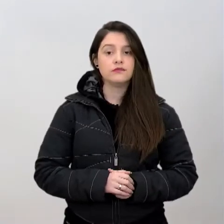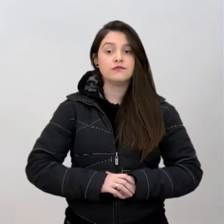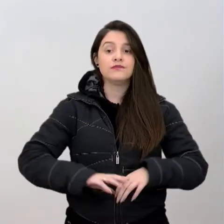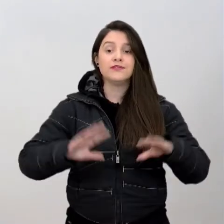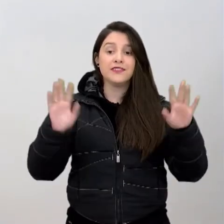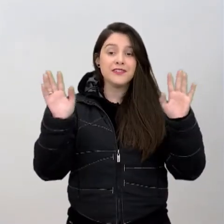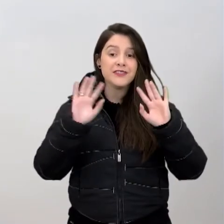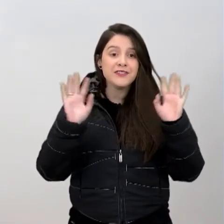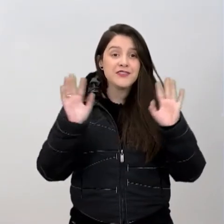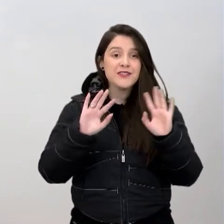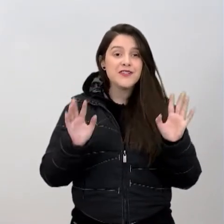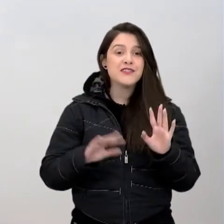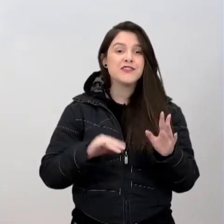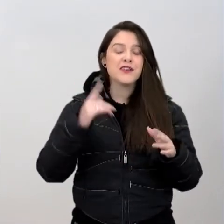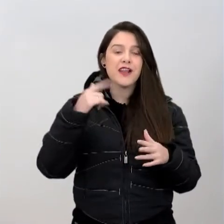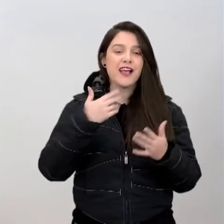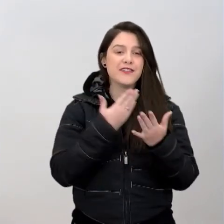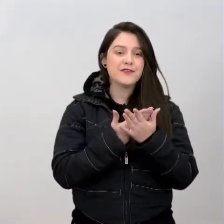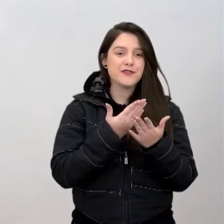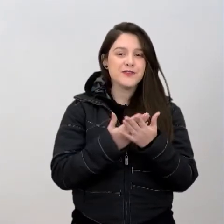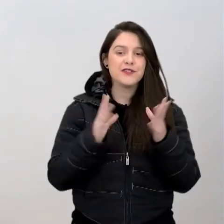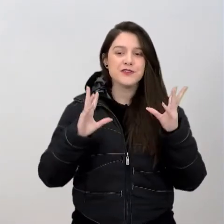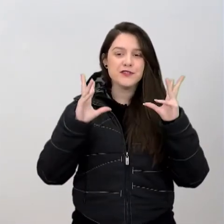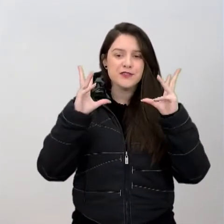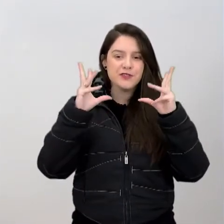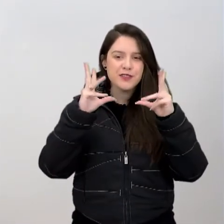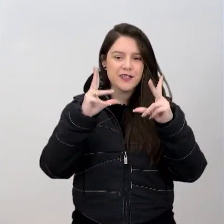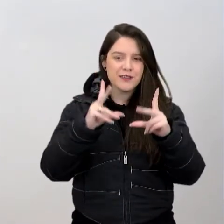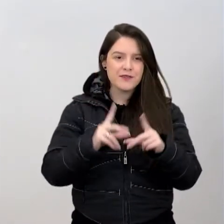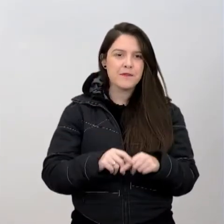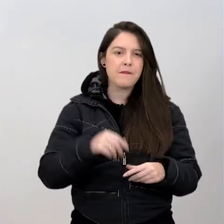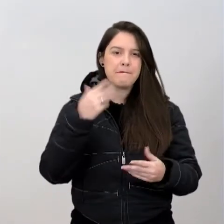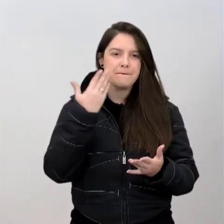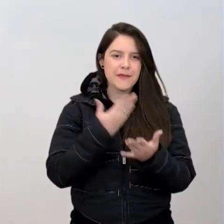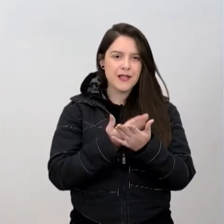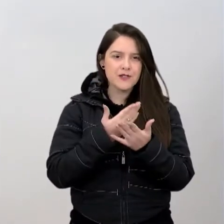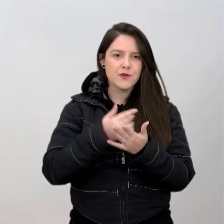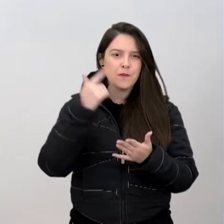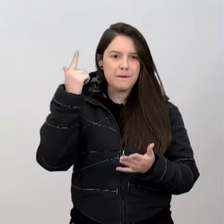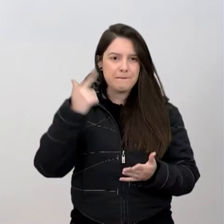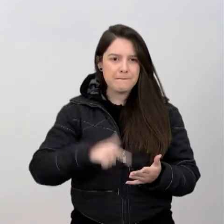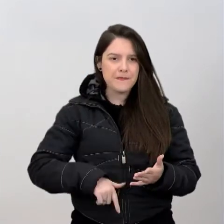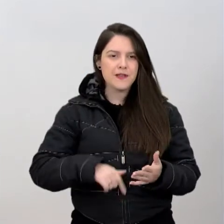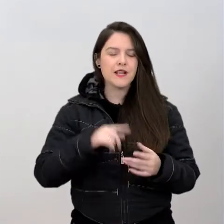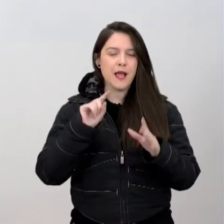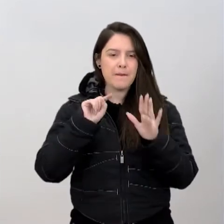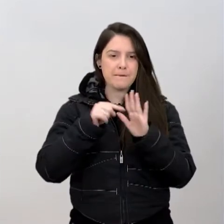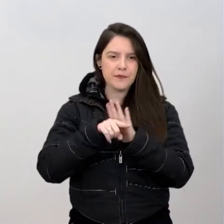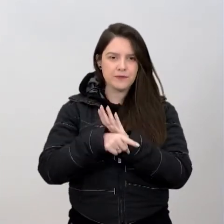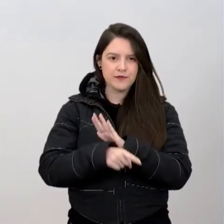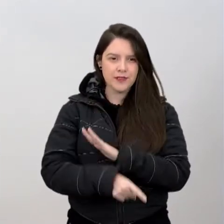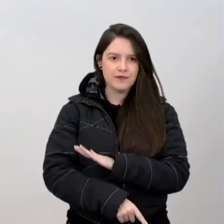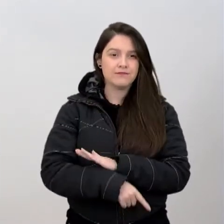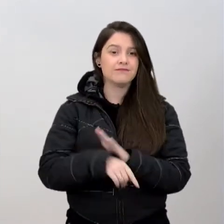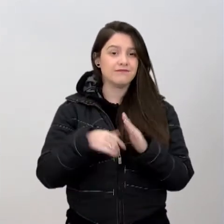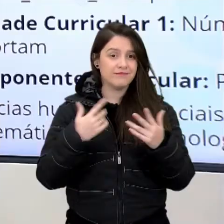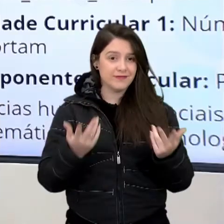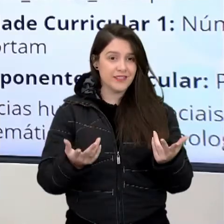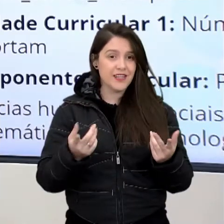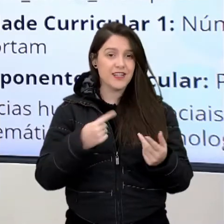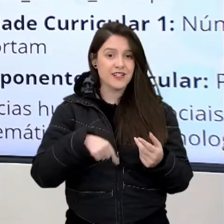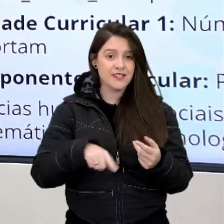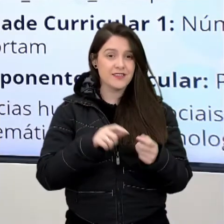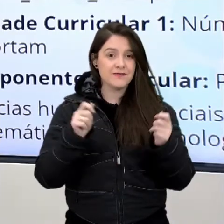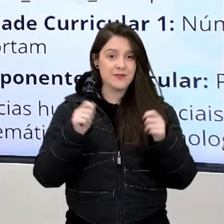Olá, professores, olá, estudantes, olá a todos que nos acompanham para mais uma aula do nosso aprofundamento curricular. O hashtag